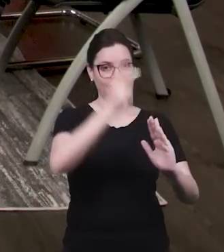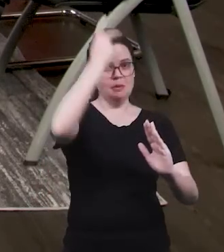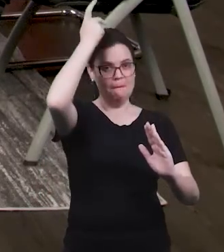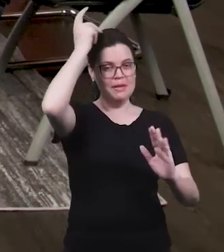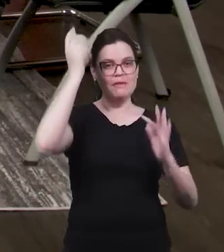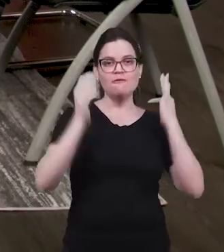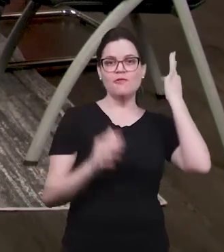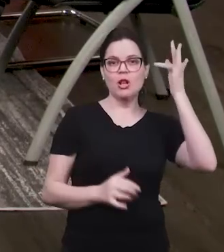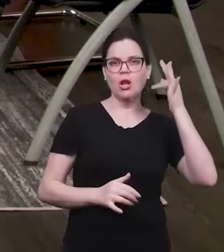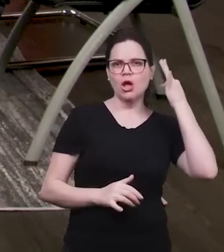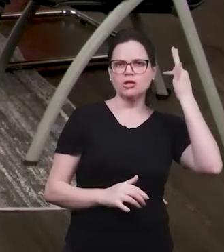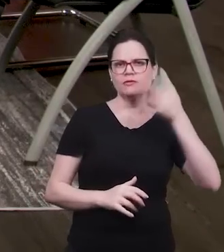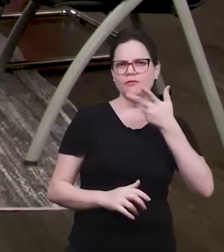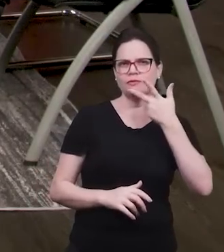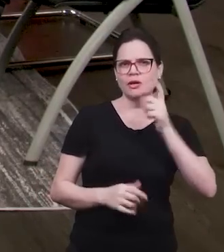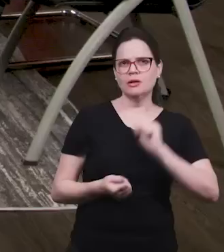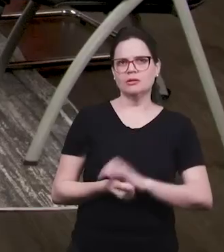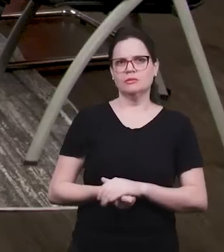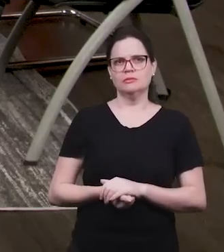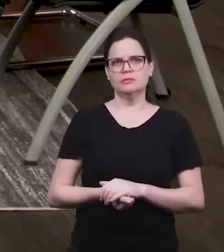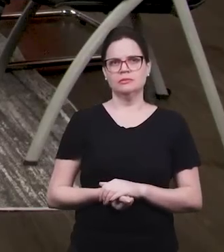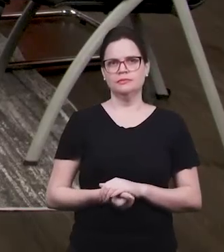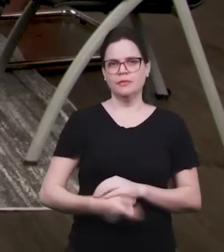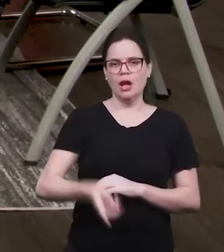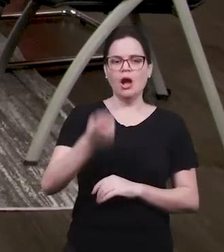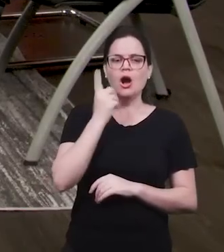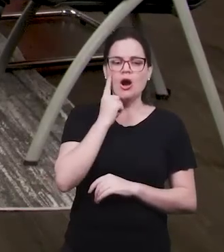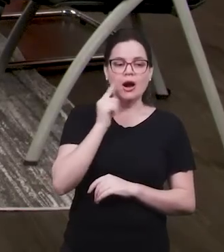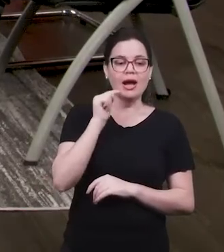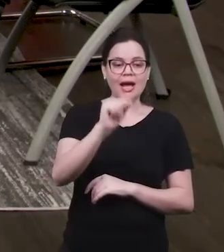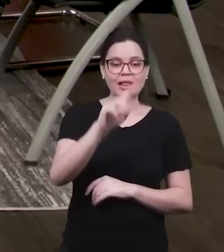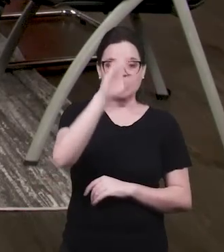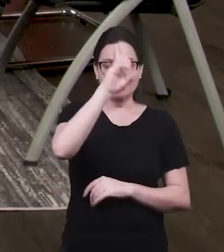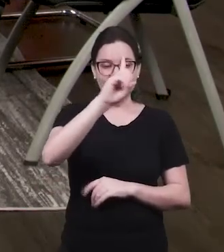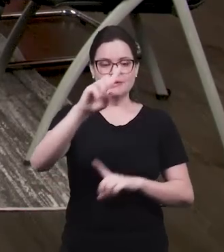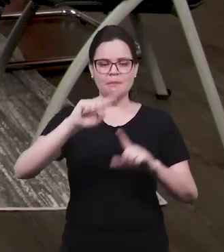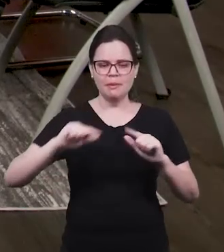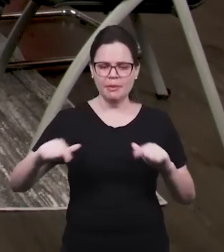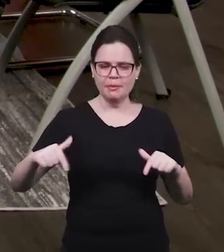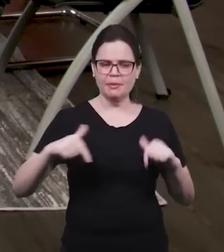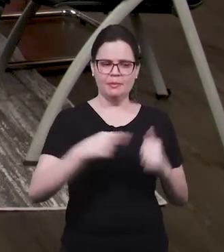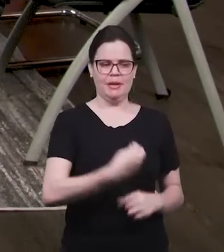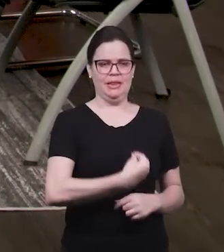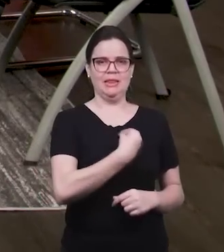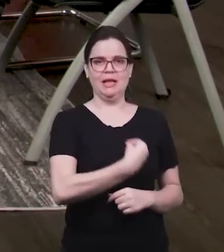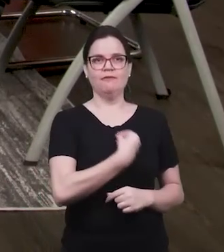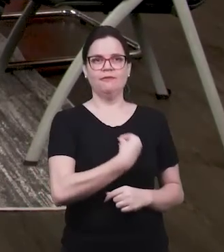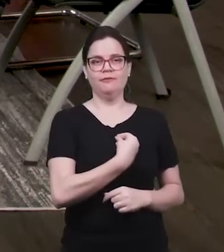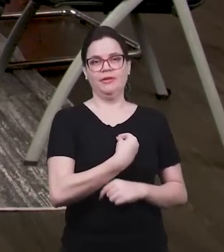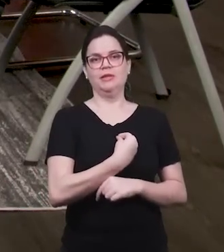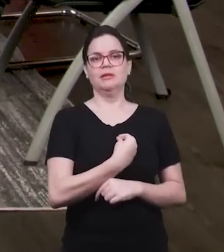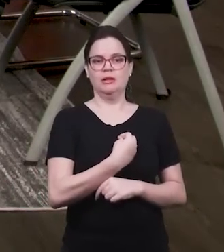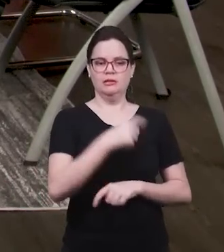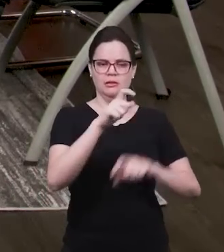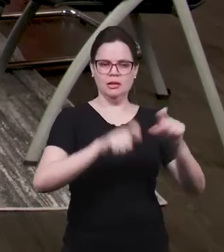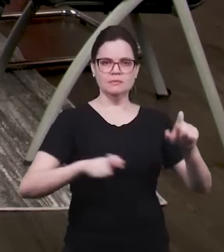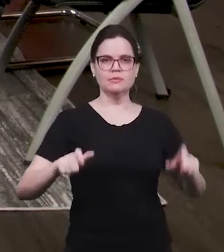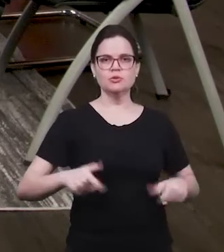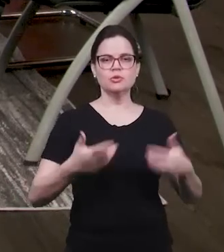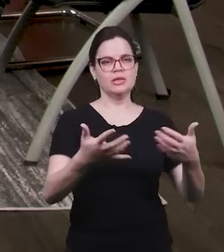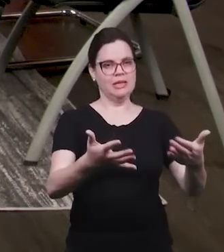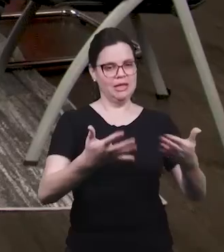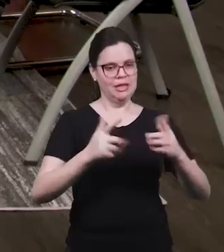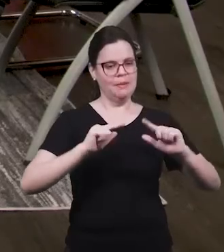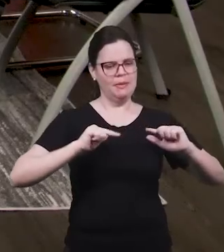olha aqui, é uma ação de Deus na vida do homem e ele quer fazer isso na igreja em todas as suas épocas.